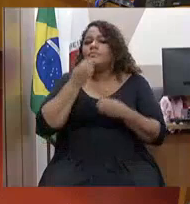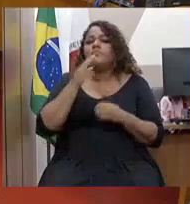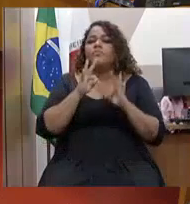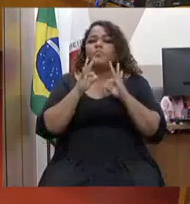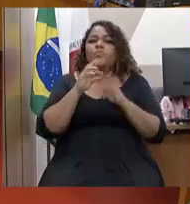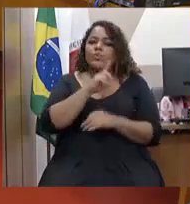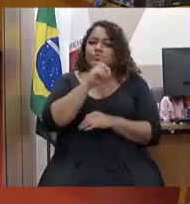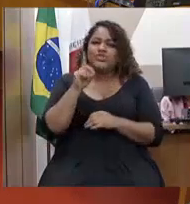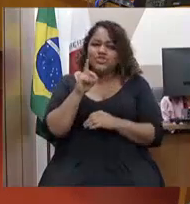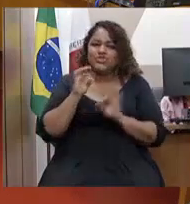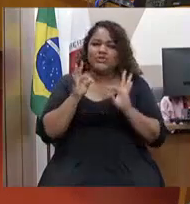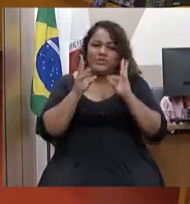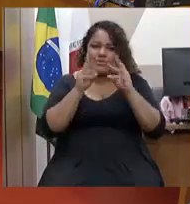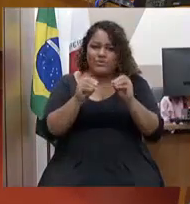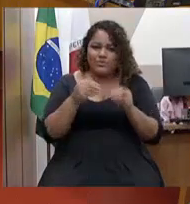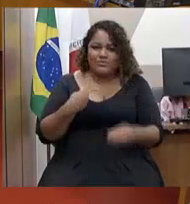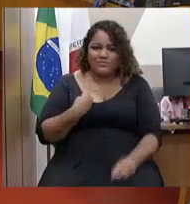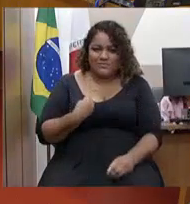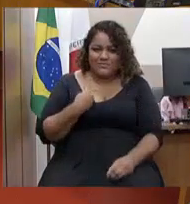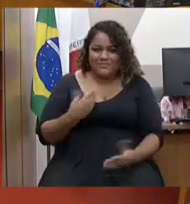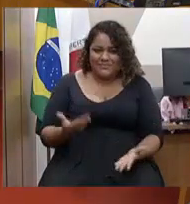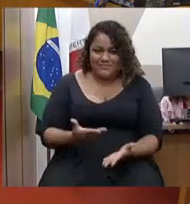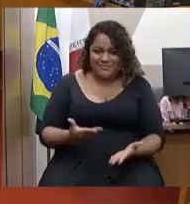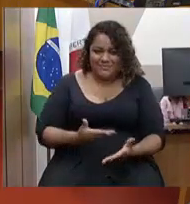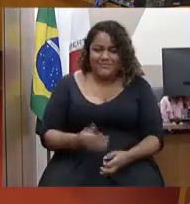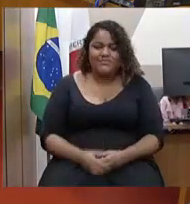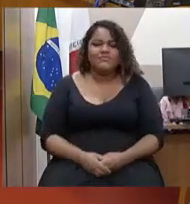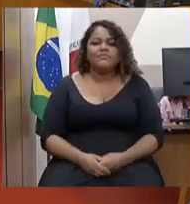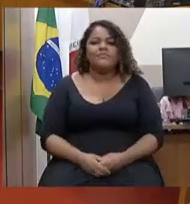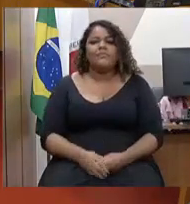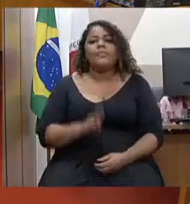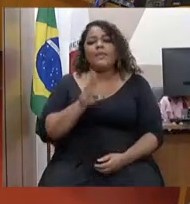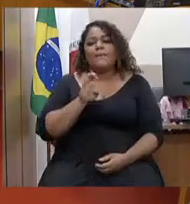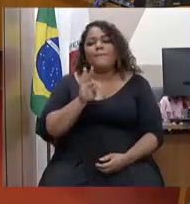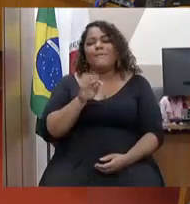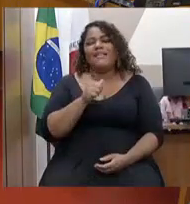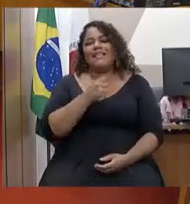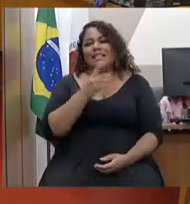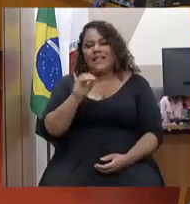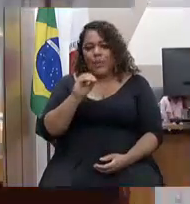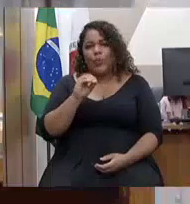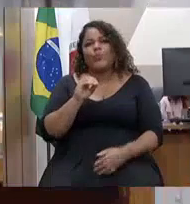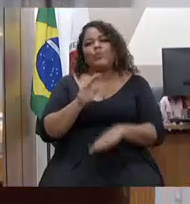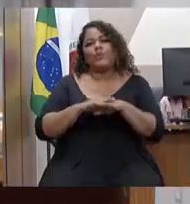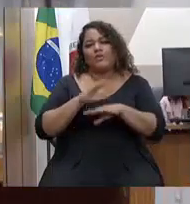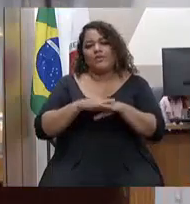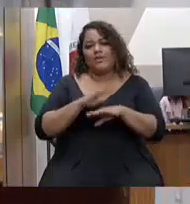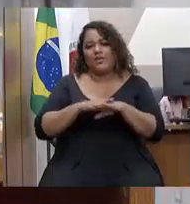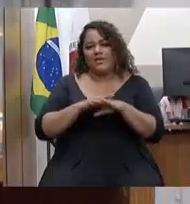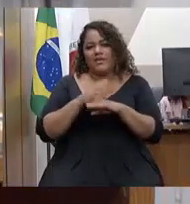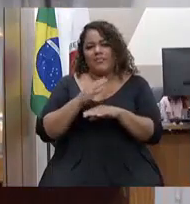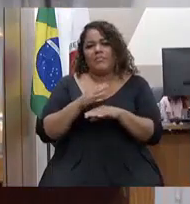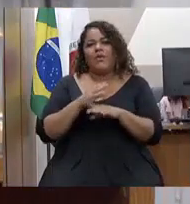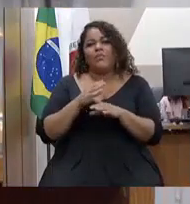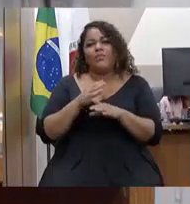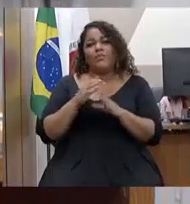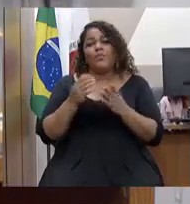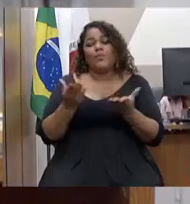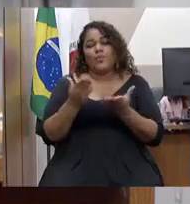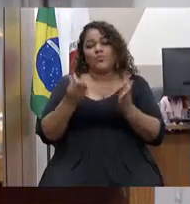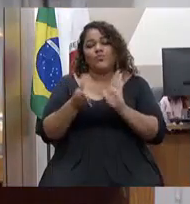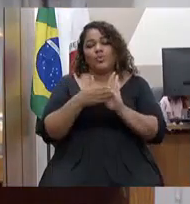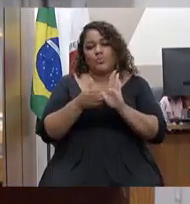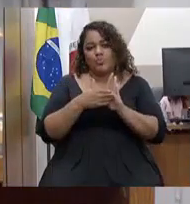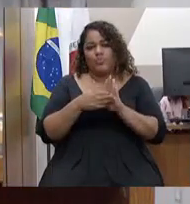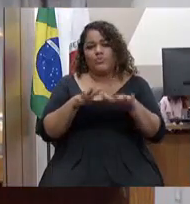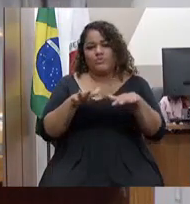é o Betão que chamou essa audiência pública a Bia também que sempre presente aqui a todos e todas que